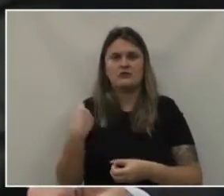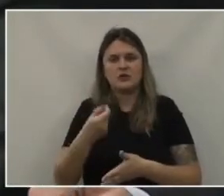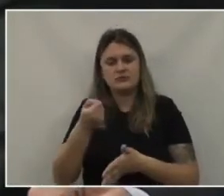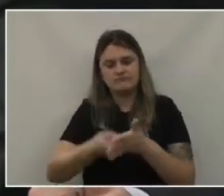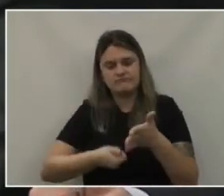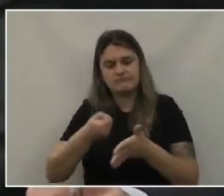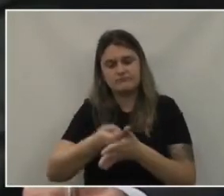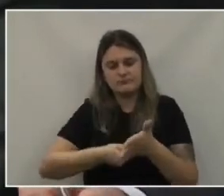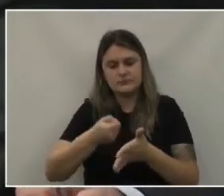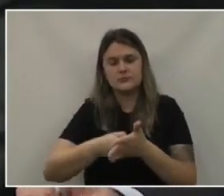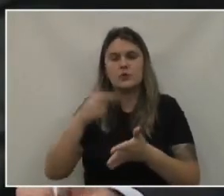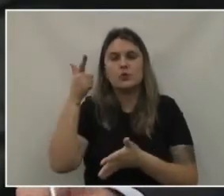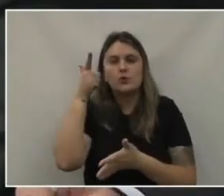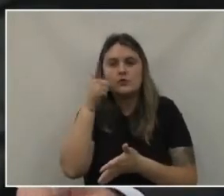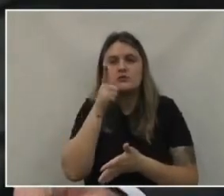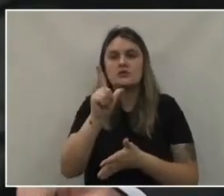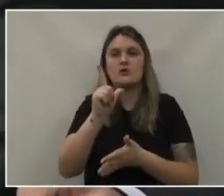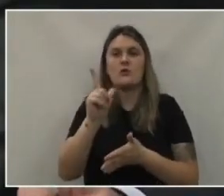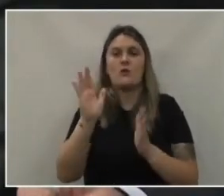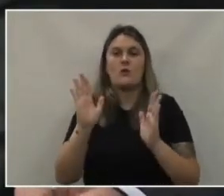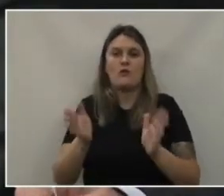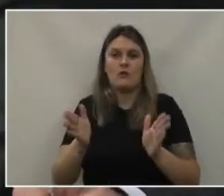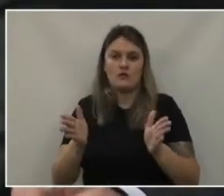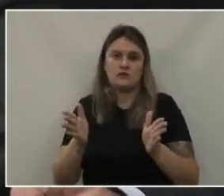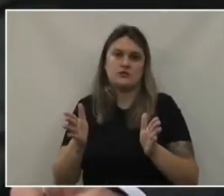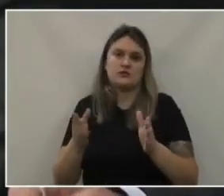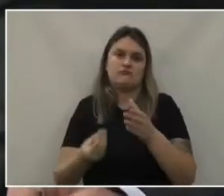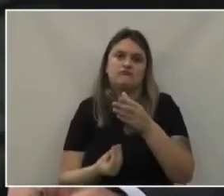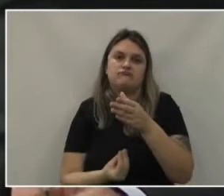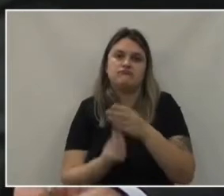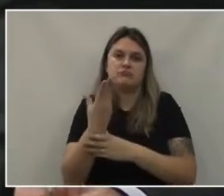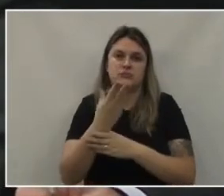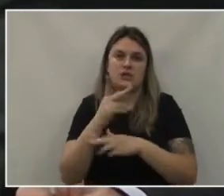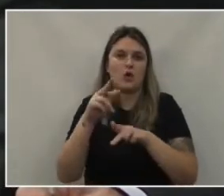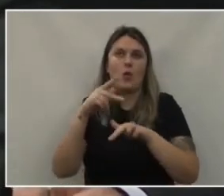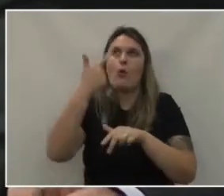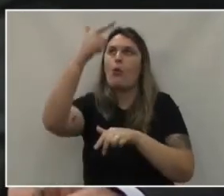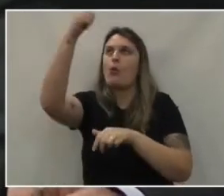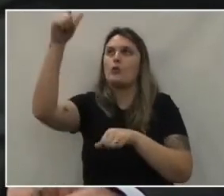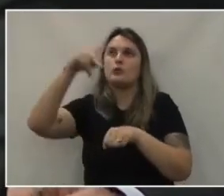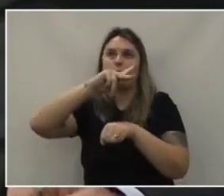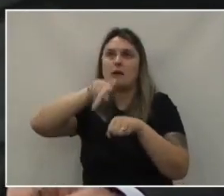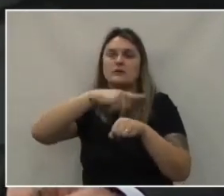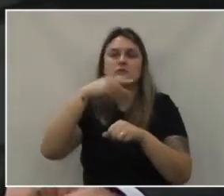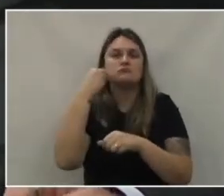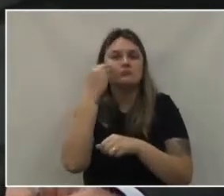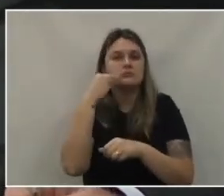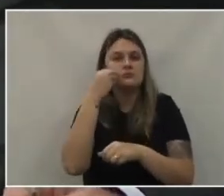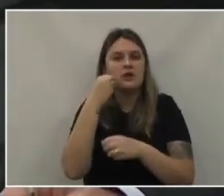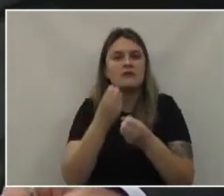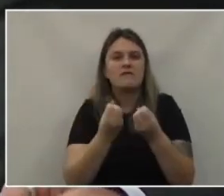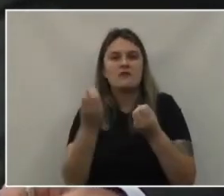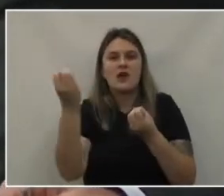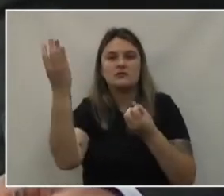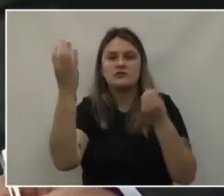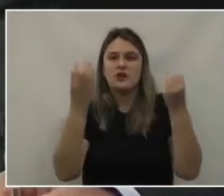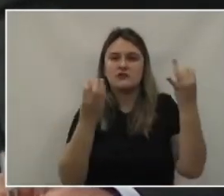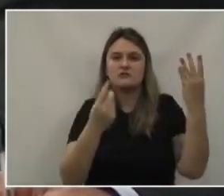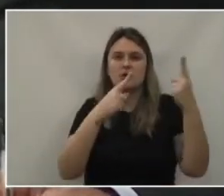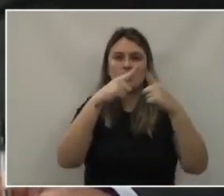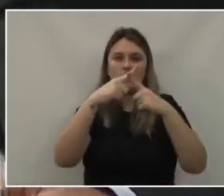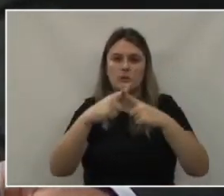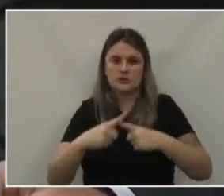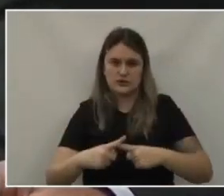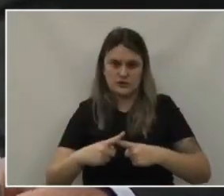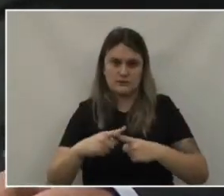batalhou bastante para que hoje chegasse ao nível que está, dando oportunidade a várias